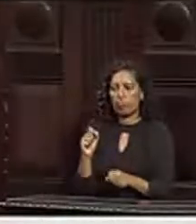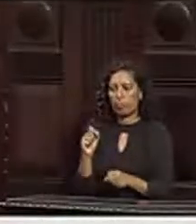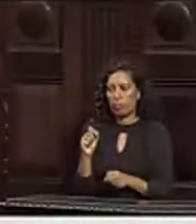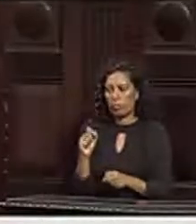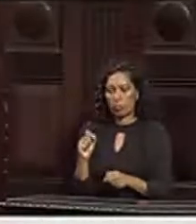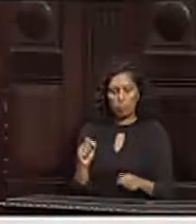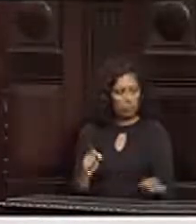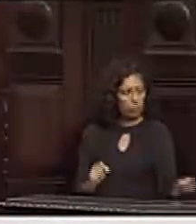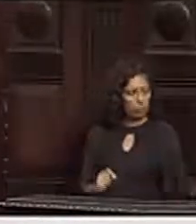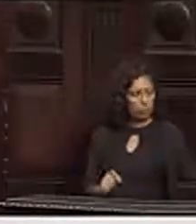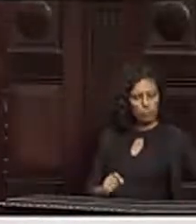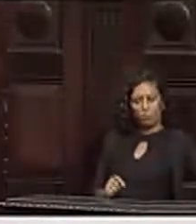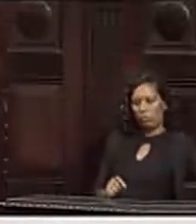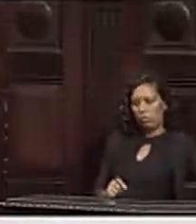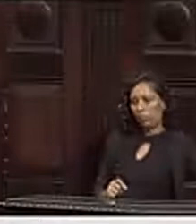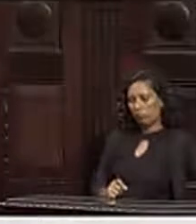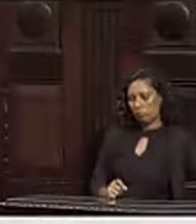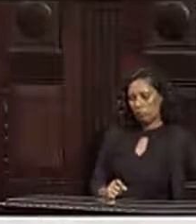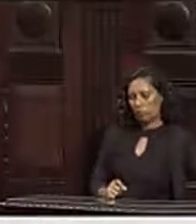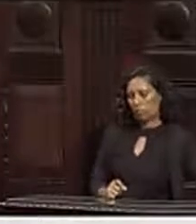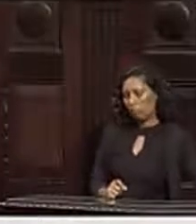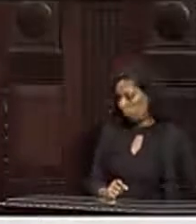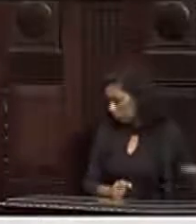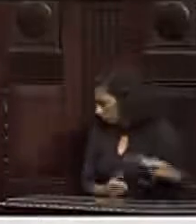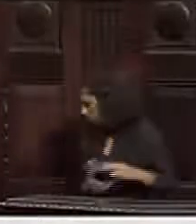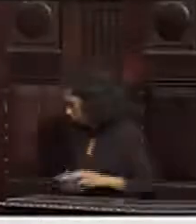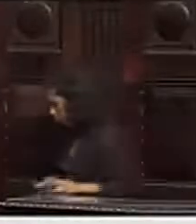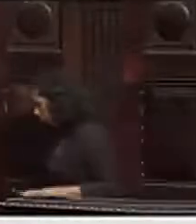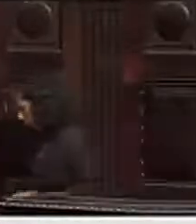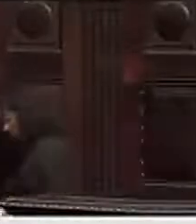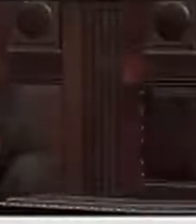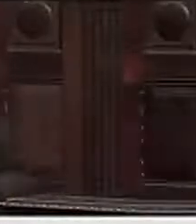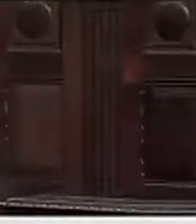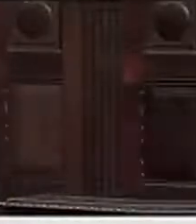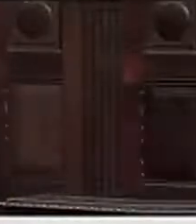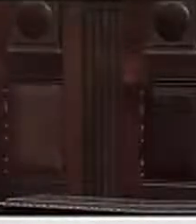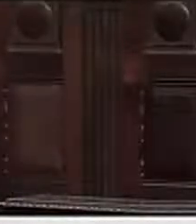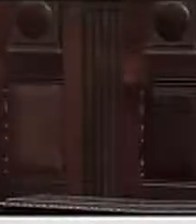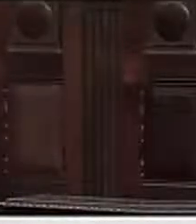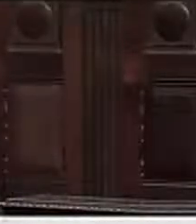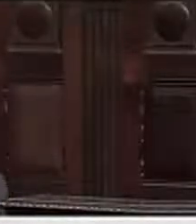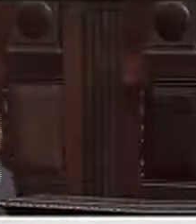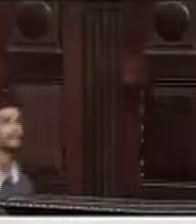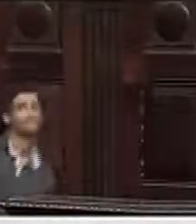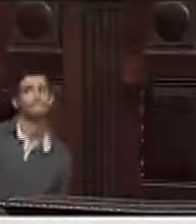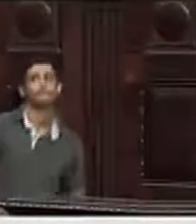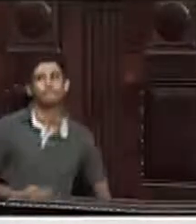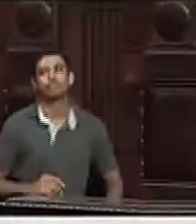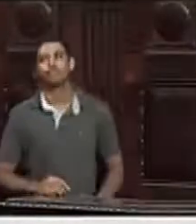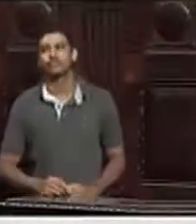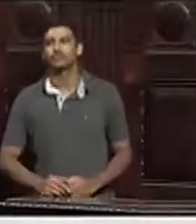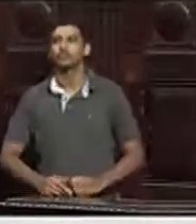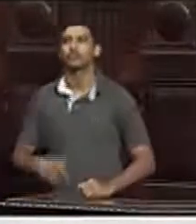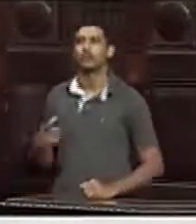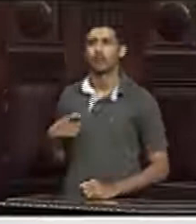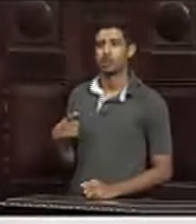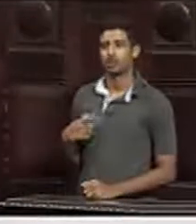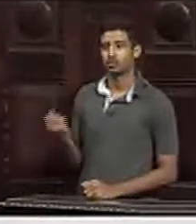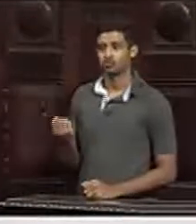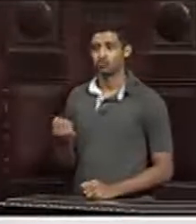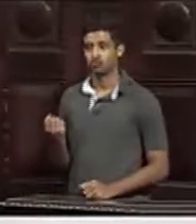o tráfico de entorpecentes, o contrabando, o jogo,